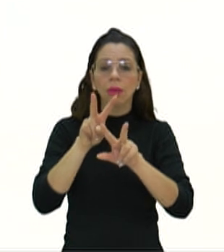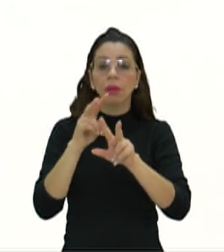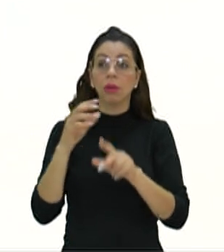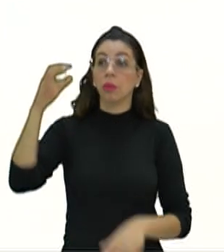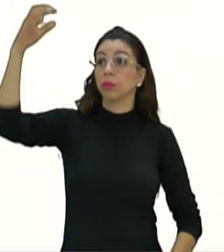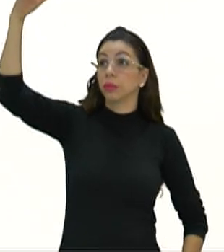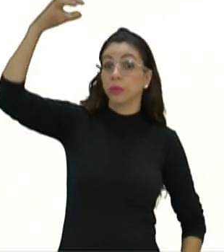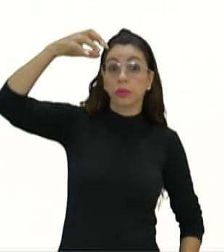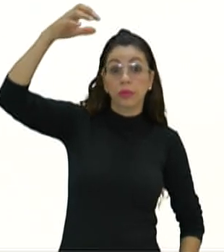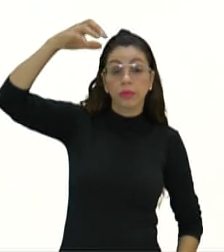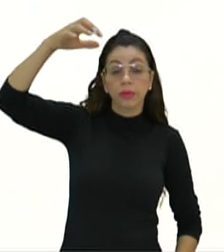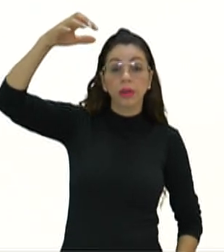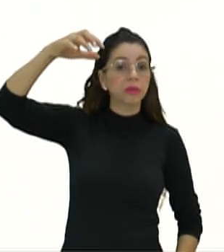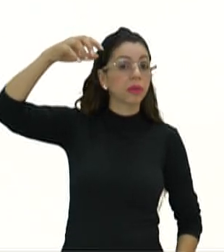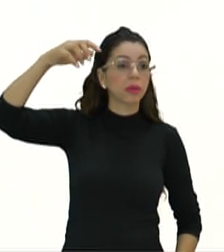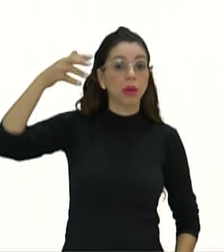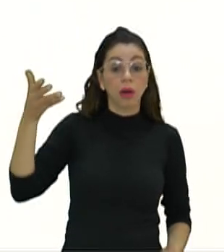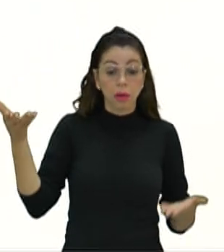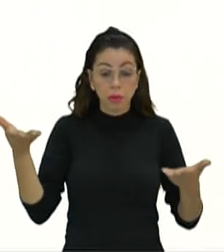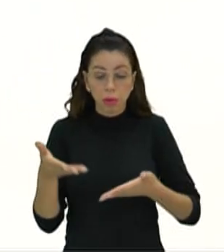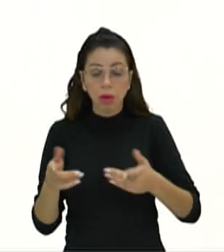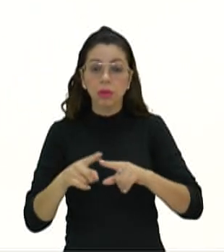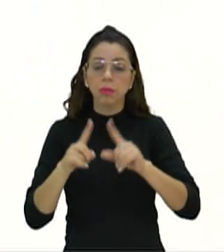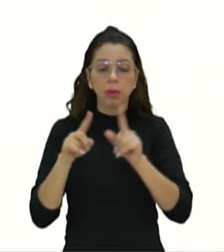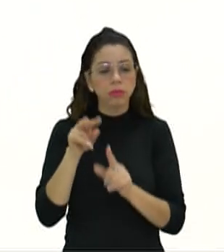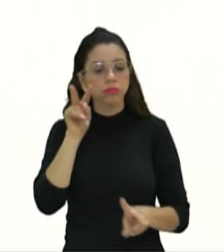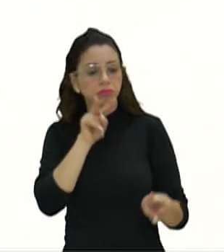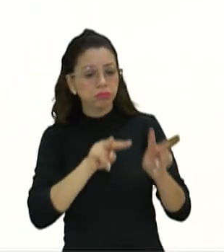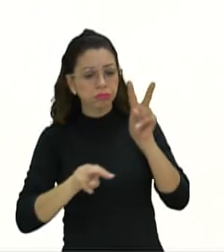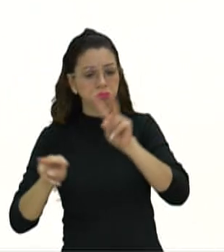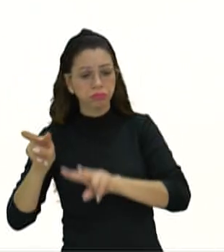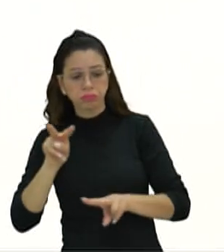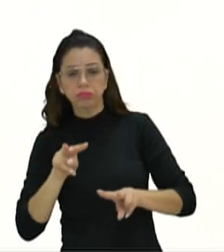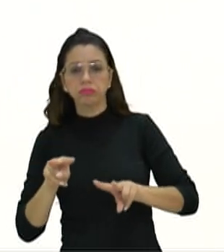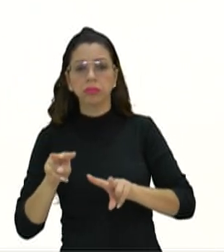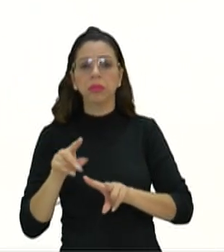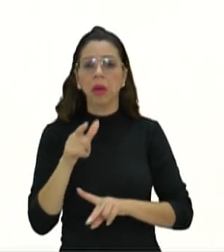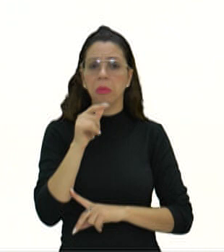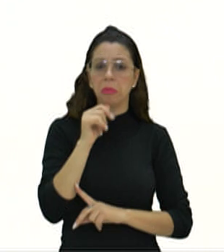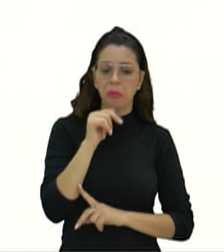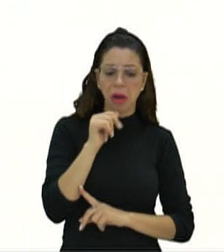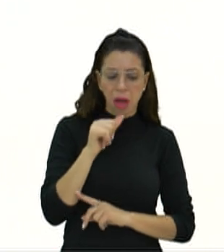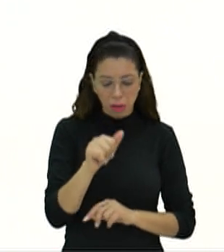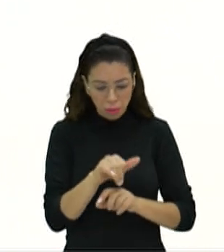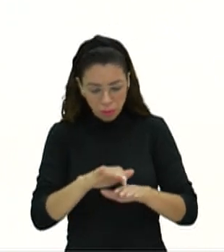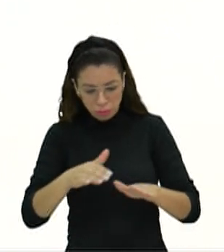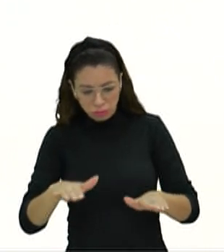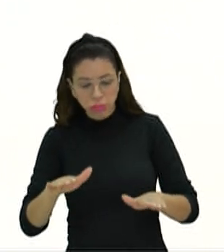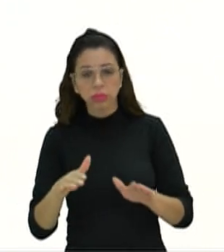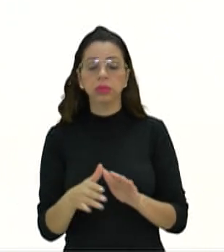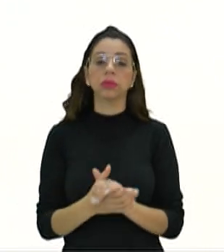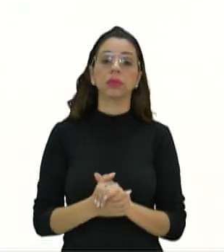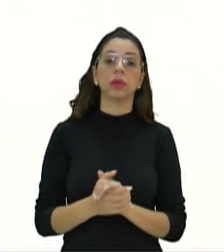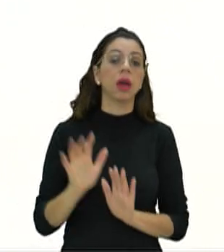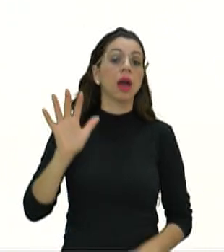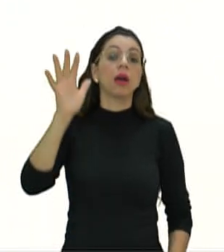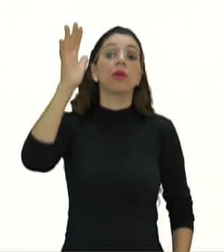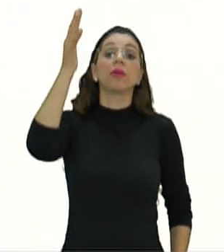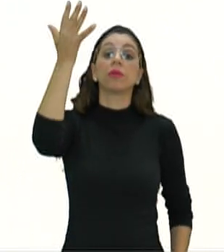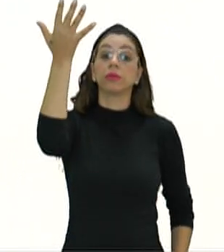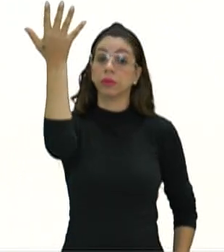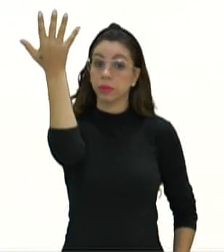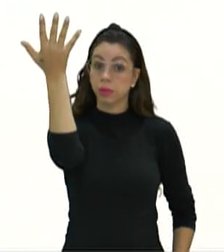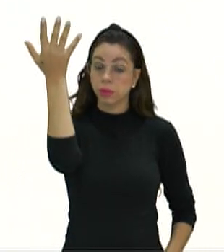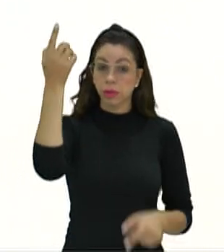exato momento. Mas você vê tudo molhado, poça de água, inclusive, o que você entende? Aconteceu essa ação